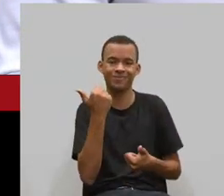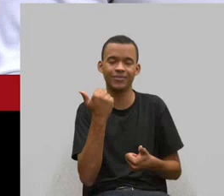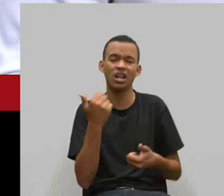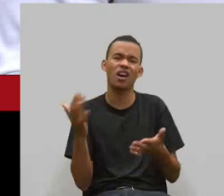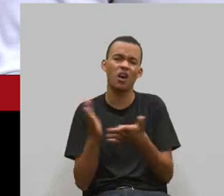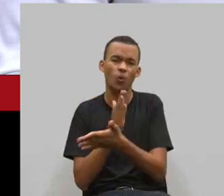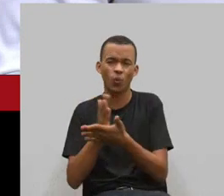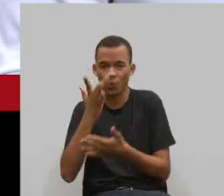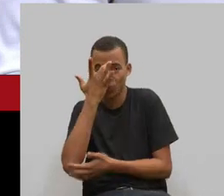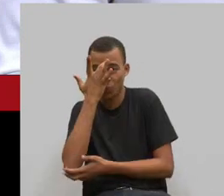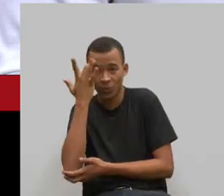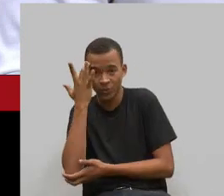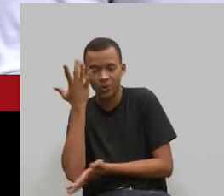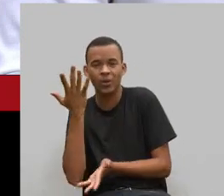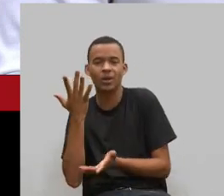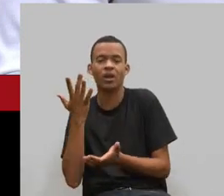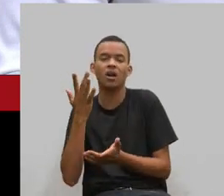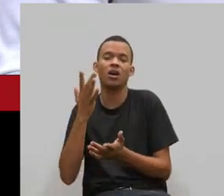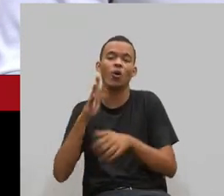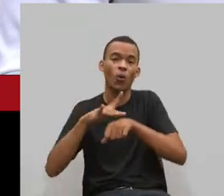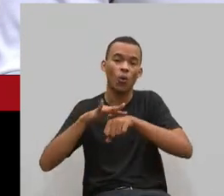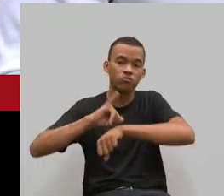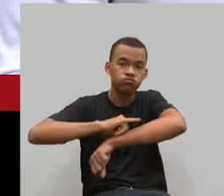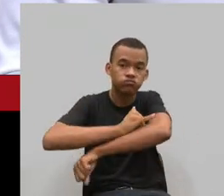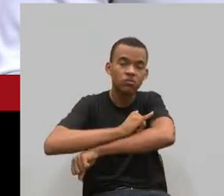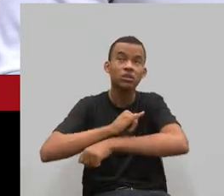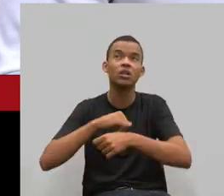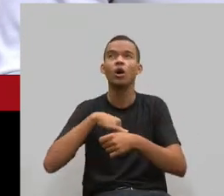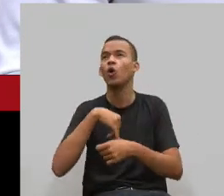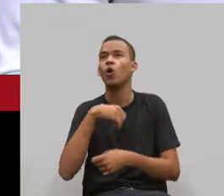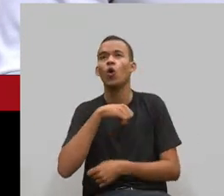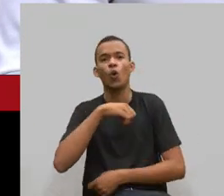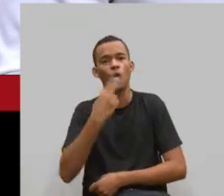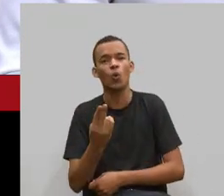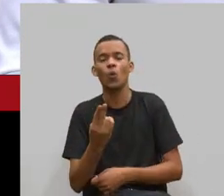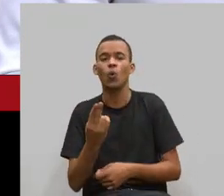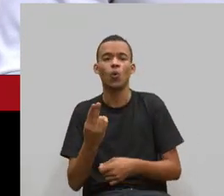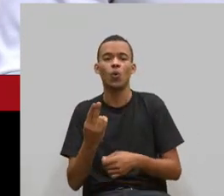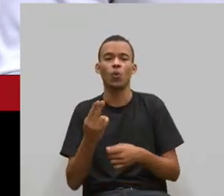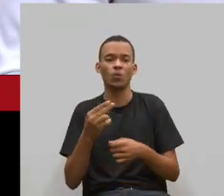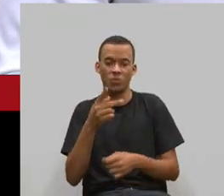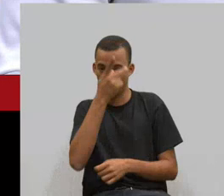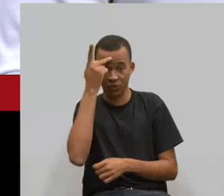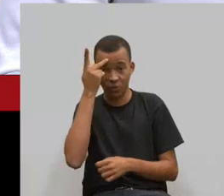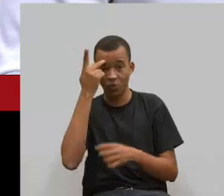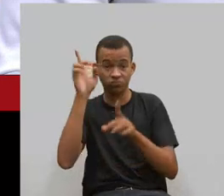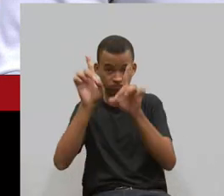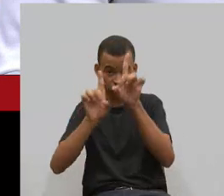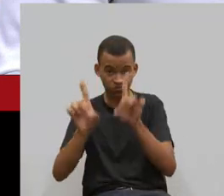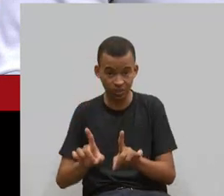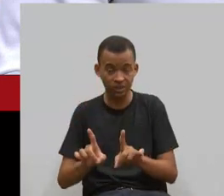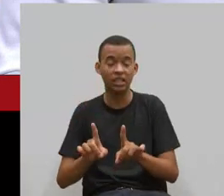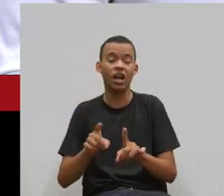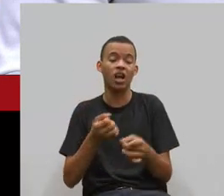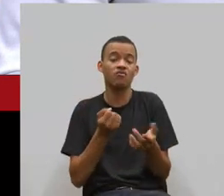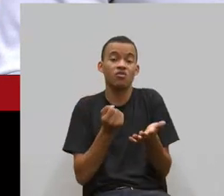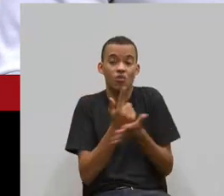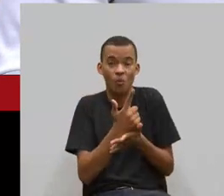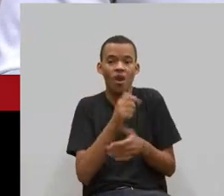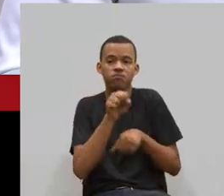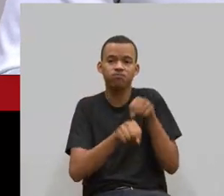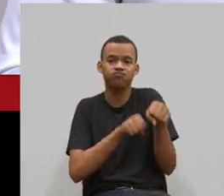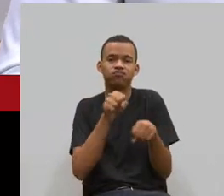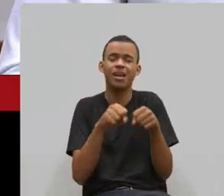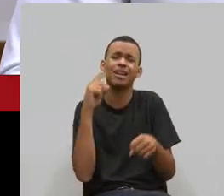e com recurso né a bicicleta elétrica uma cadeira de rodas elétrica então é por isso que a gente apresentou esse projeto na Assembleia